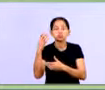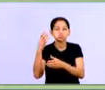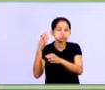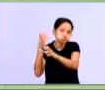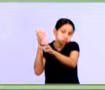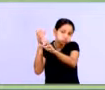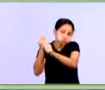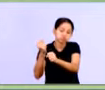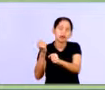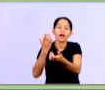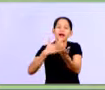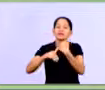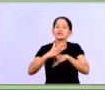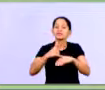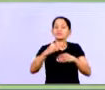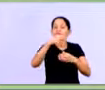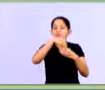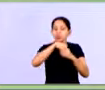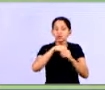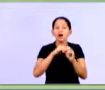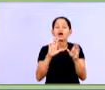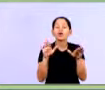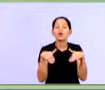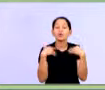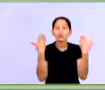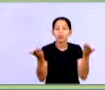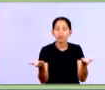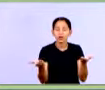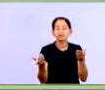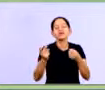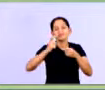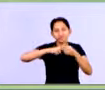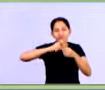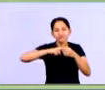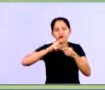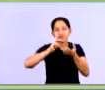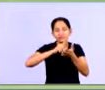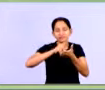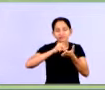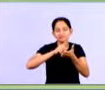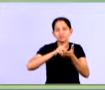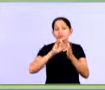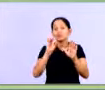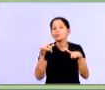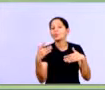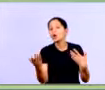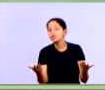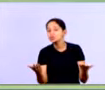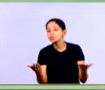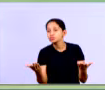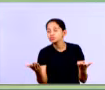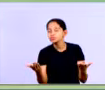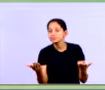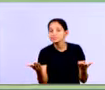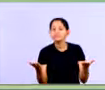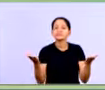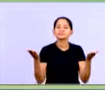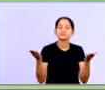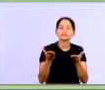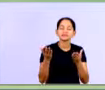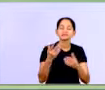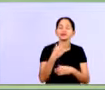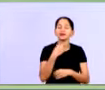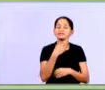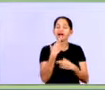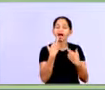quantia e quanto tempo essa quantia que você investiu terá retorno para você. Como estamos, Denise? Gente, o pessoal está reclamando um pouco